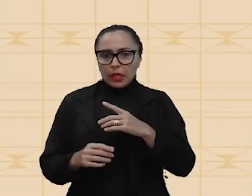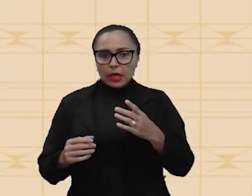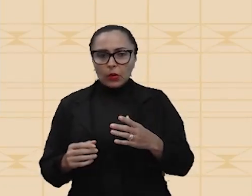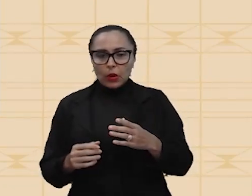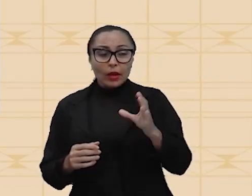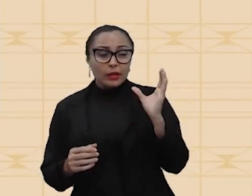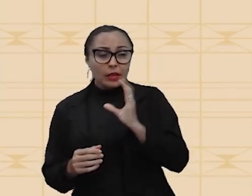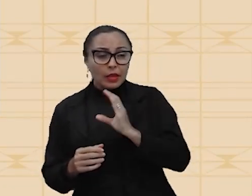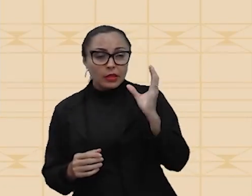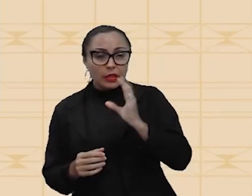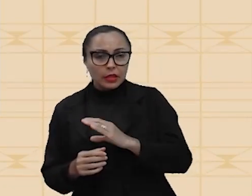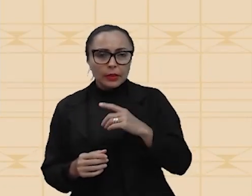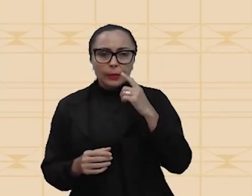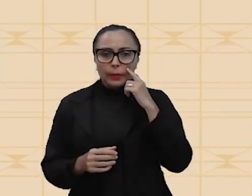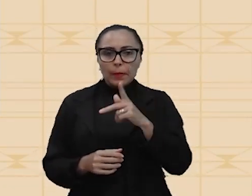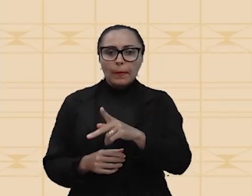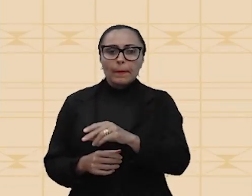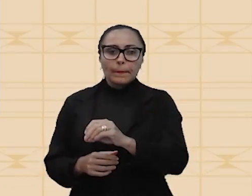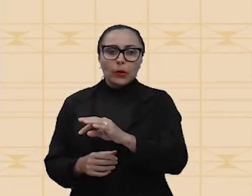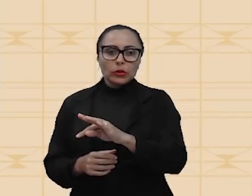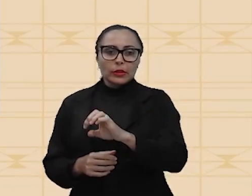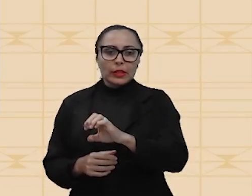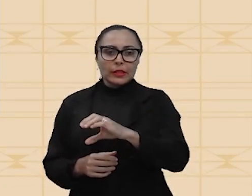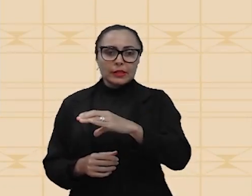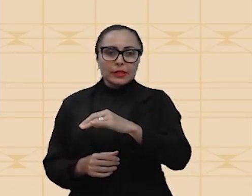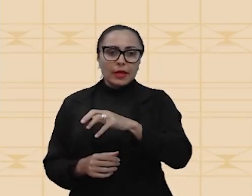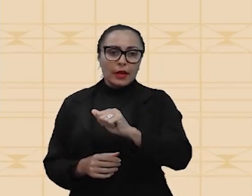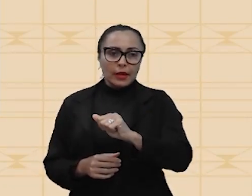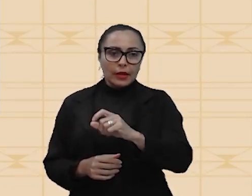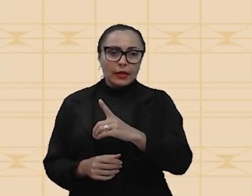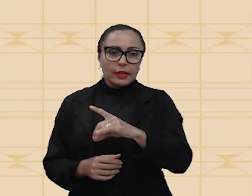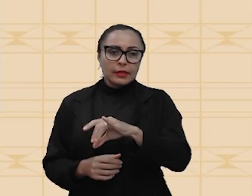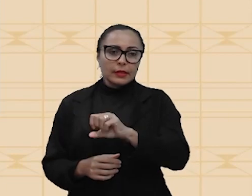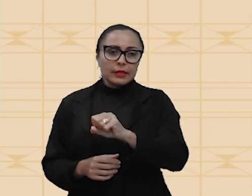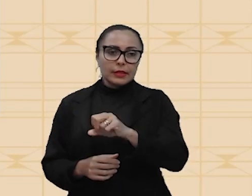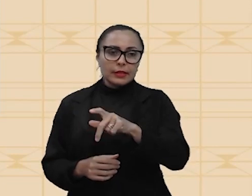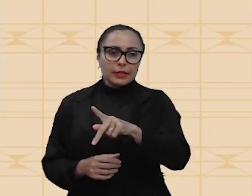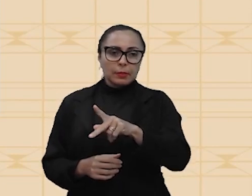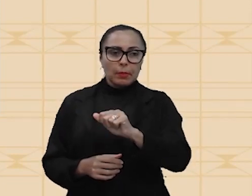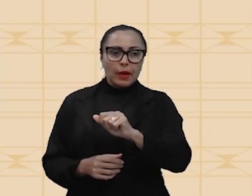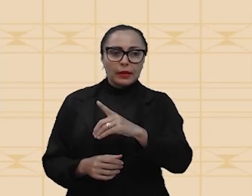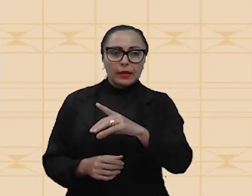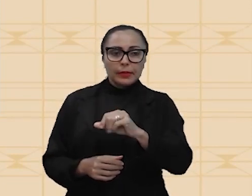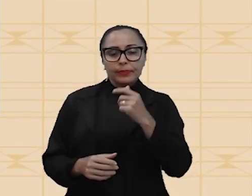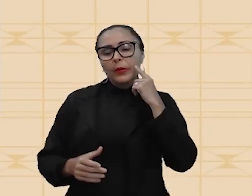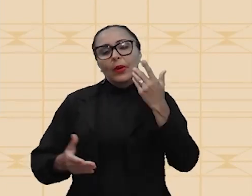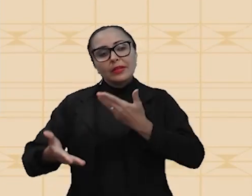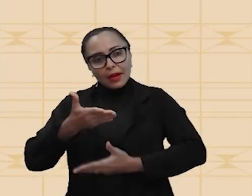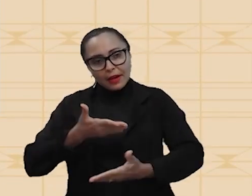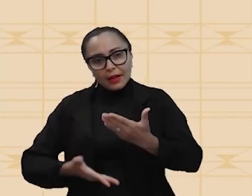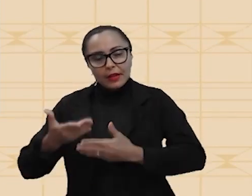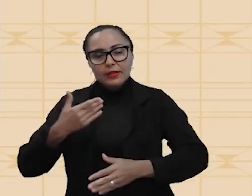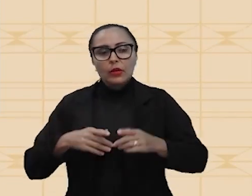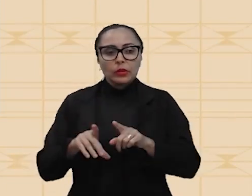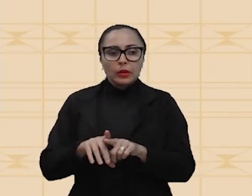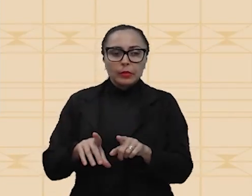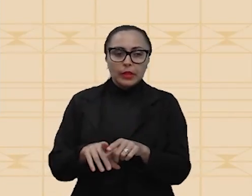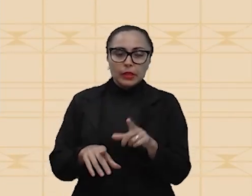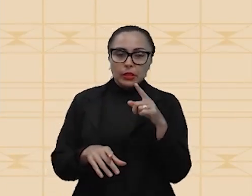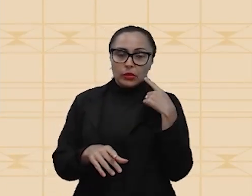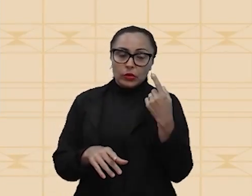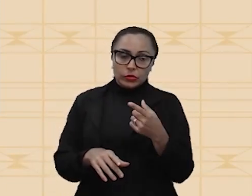potência dissipada. Então, essa relação da potência que nós vamos ter, ela